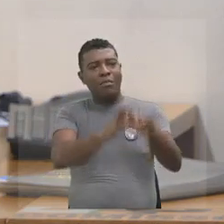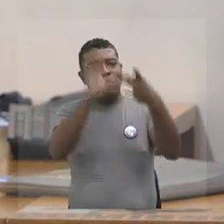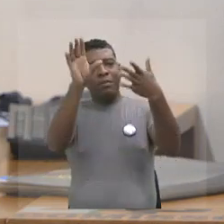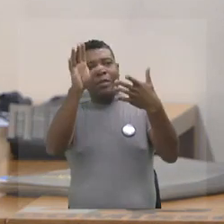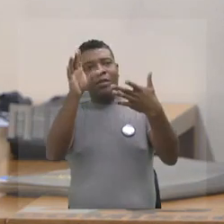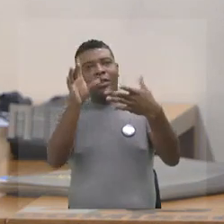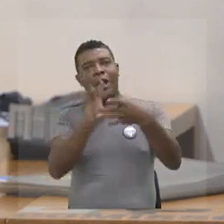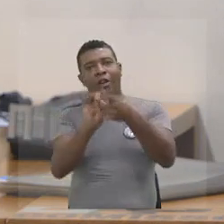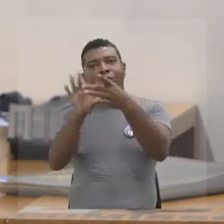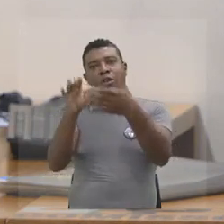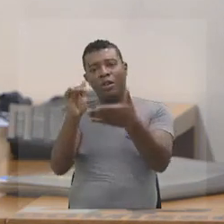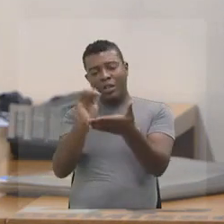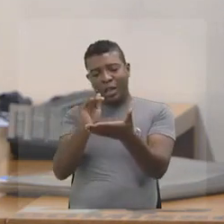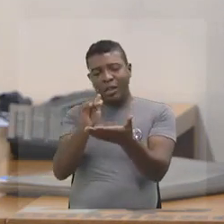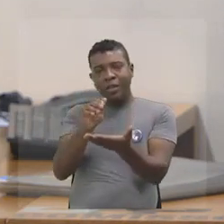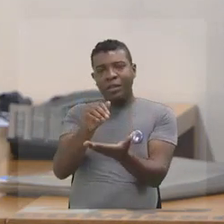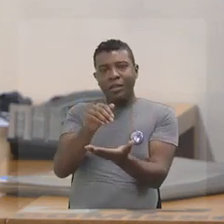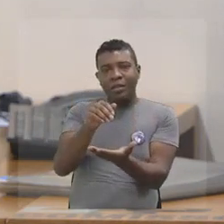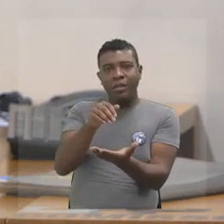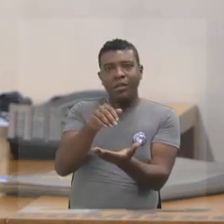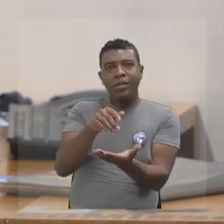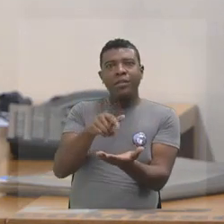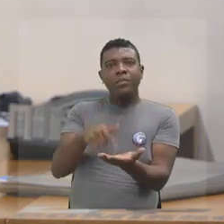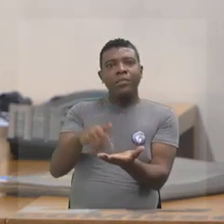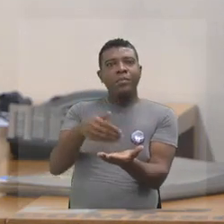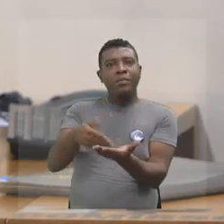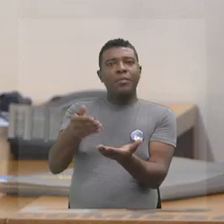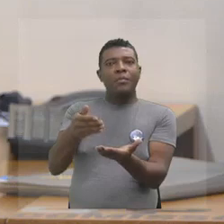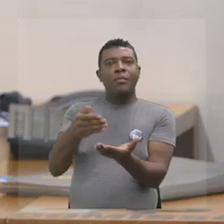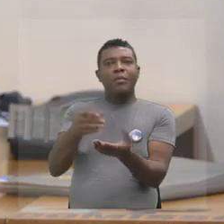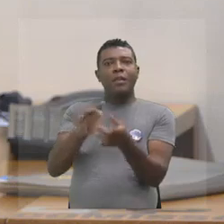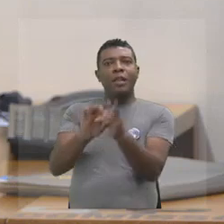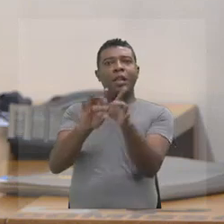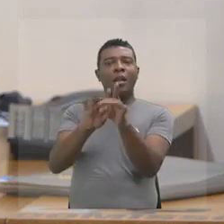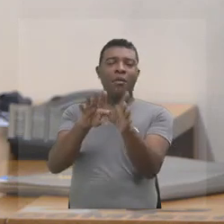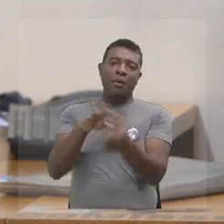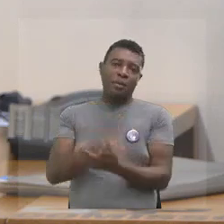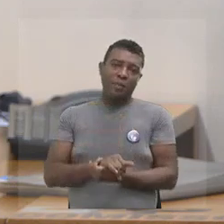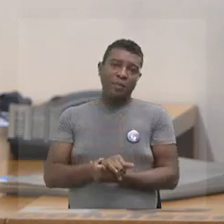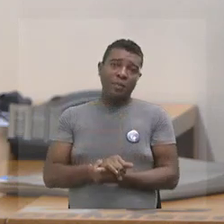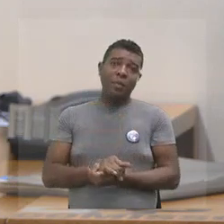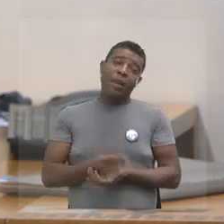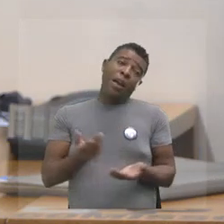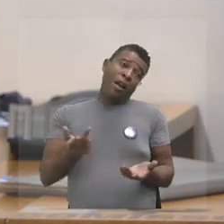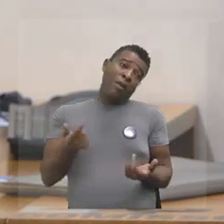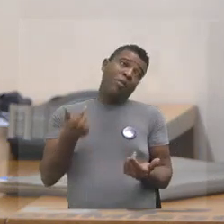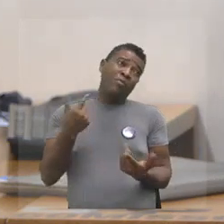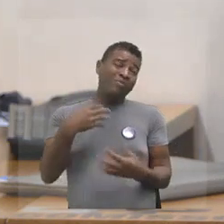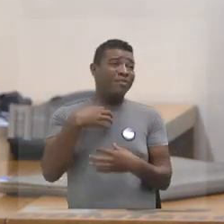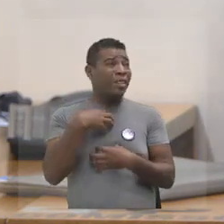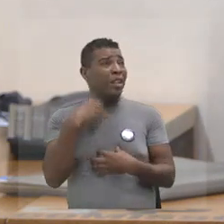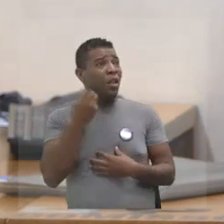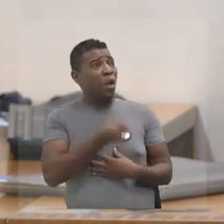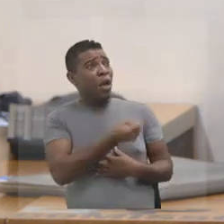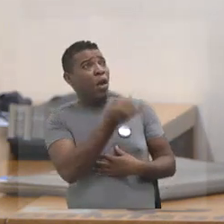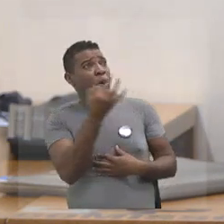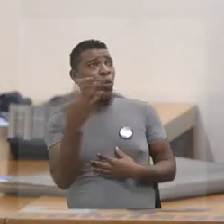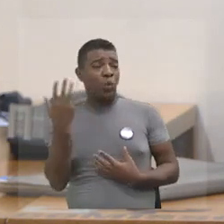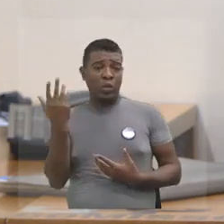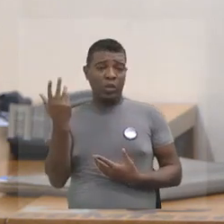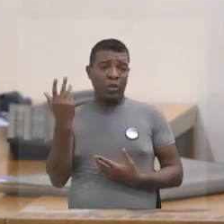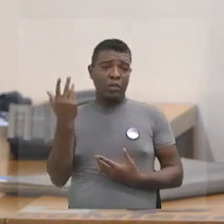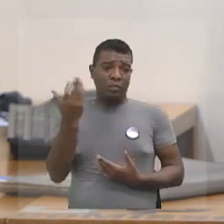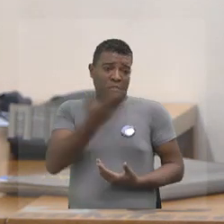de certa forma até sem entender alguns parlamentares nessa atual